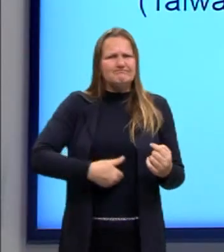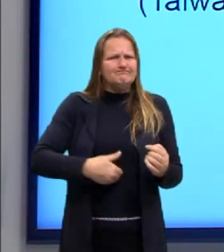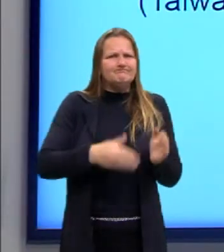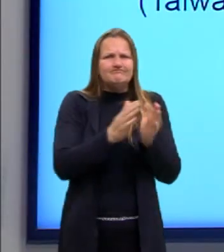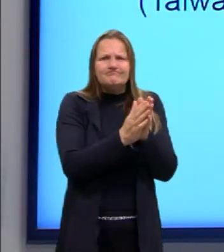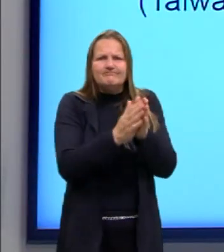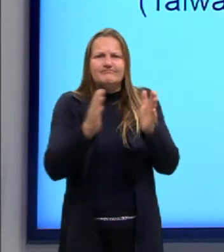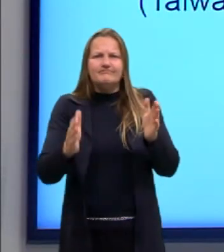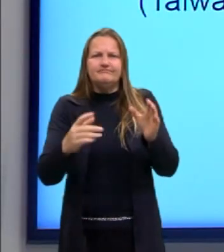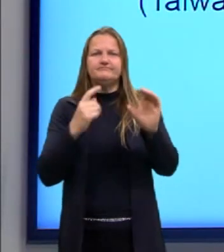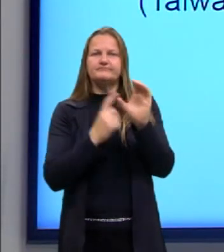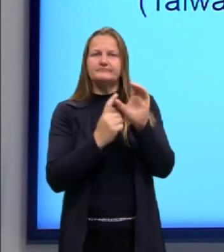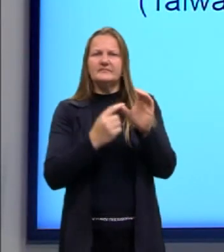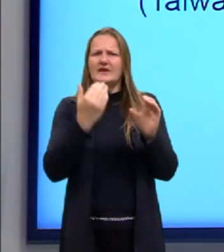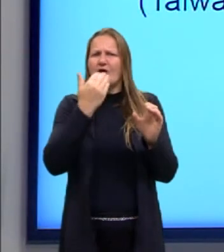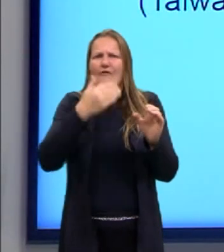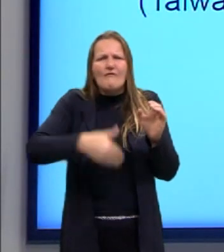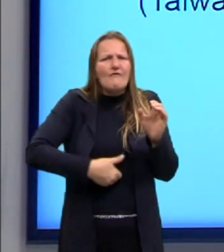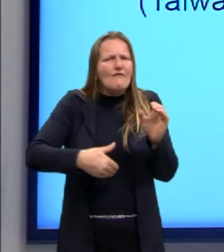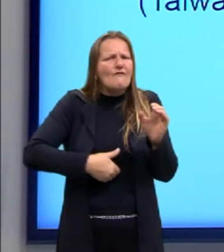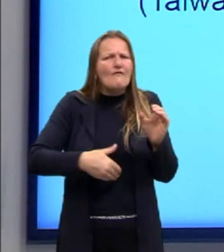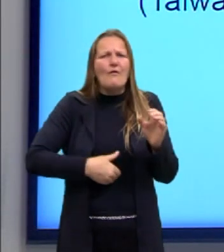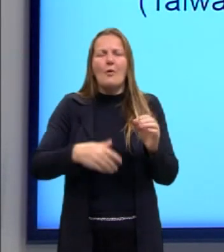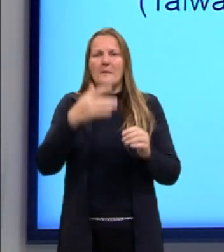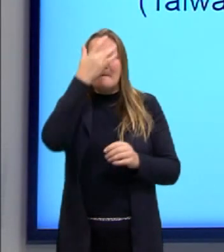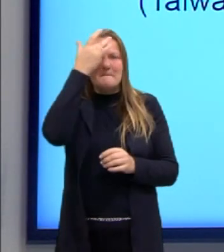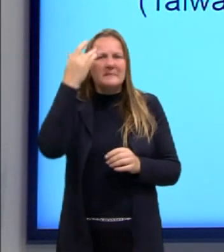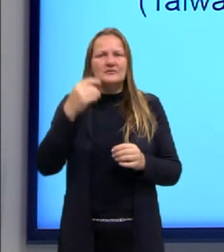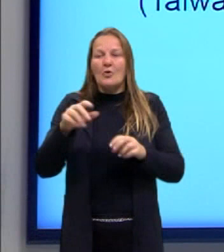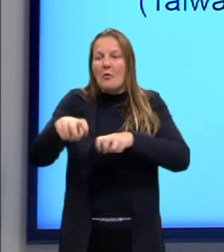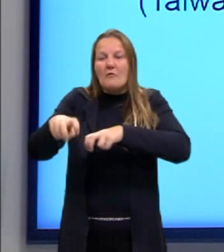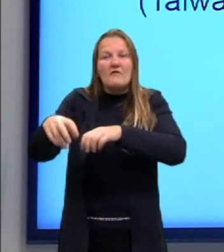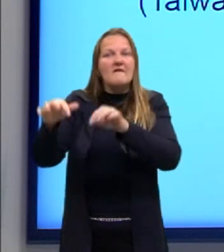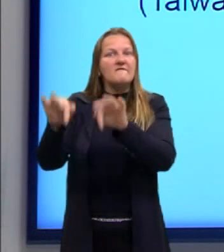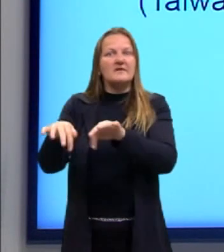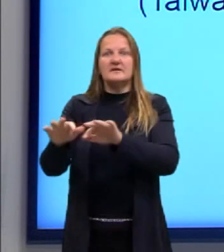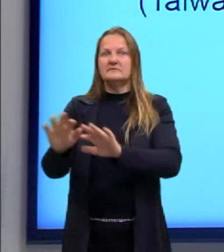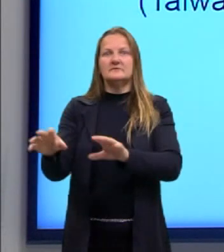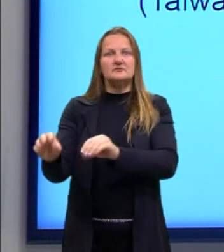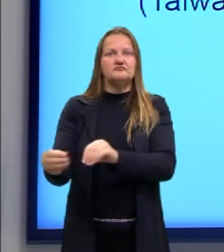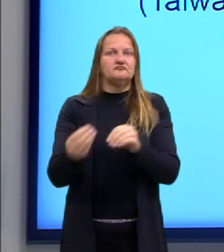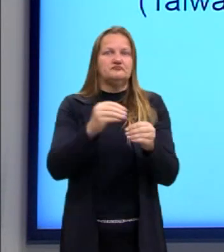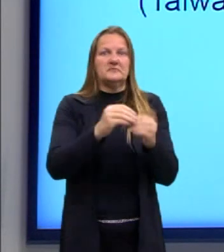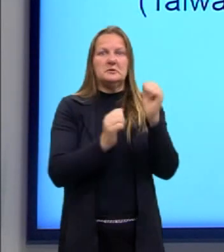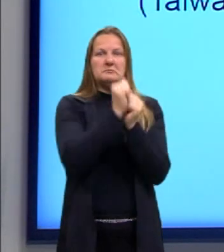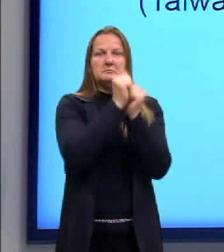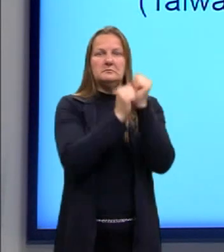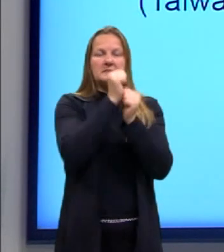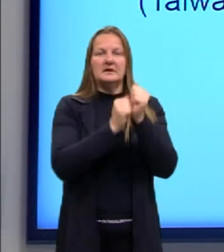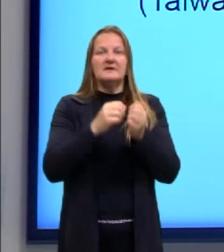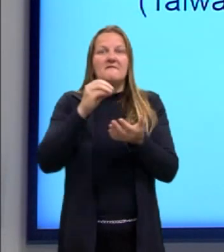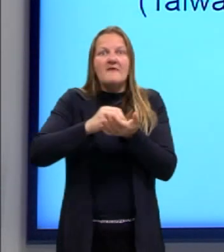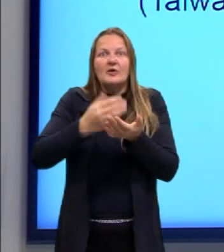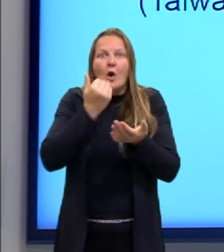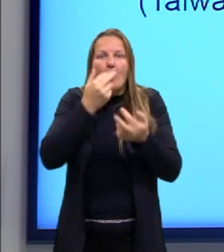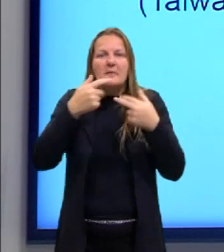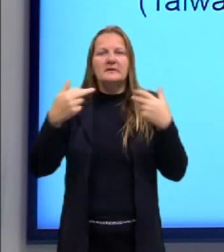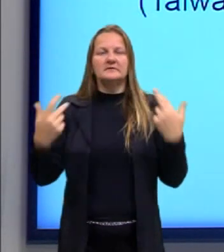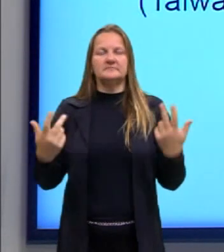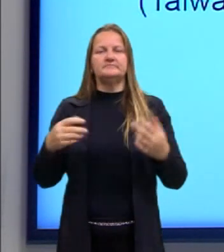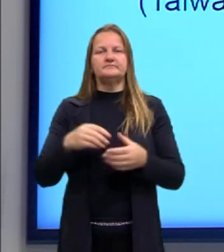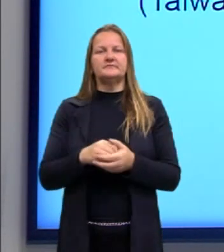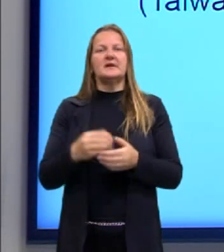período comunista e isso vai tirar muito da popularidade do mal e dentro do próprio Partido Comunista vão começar